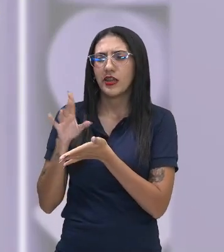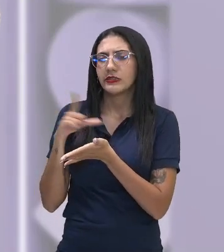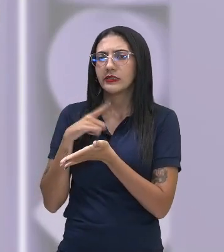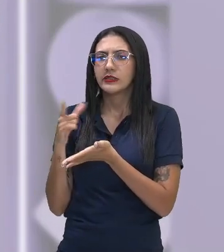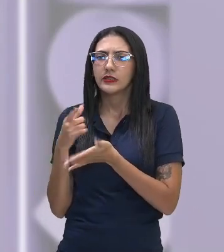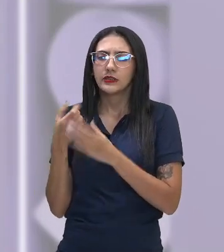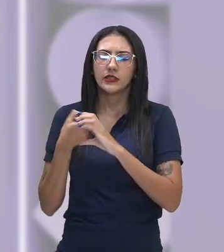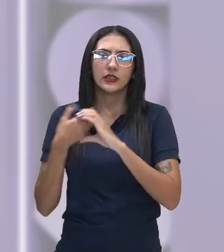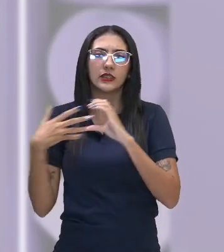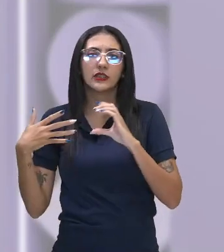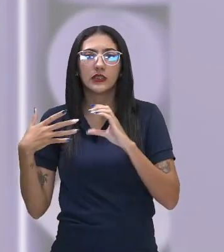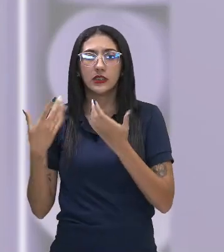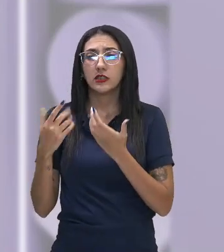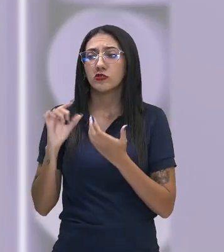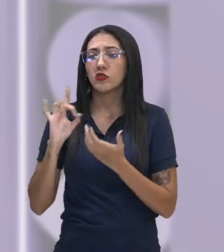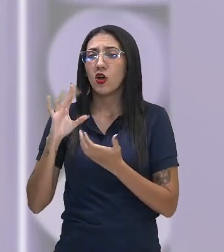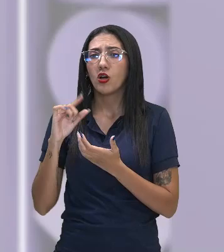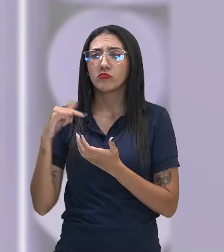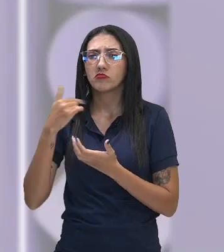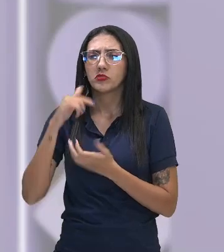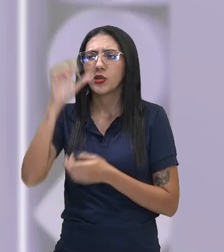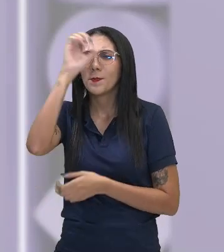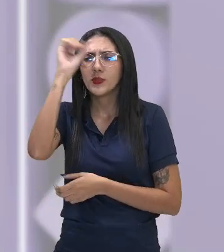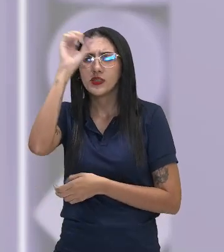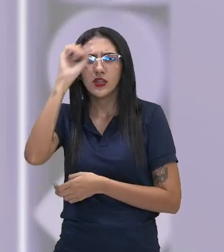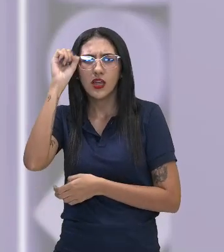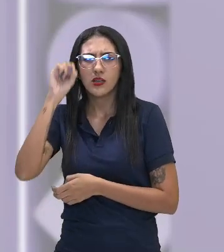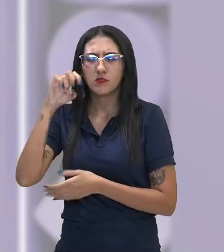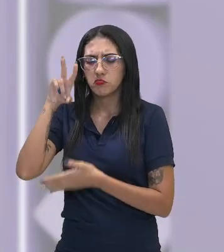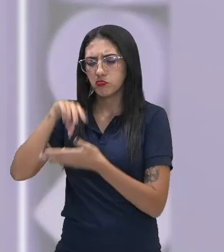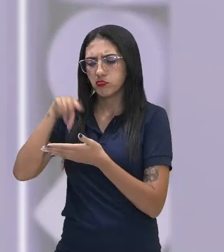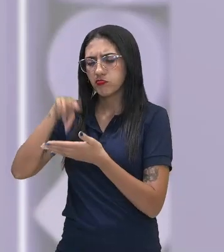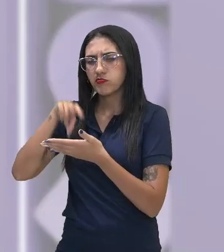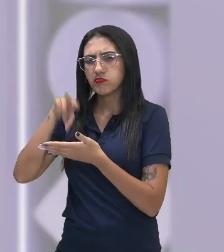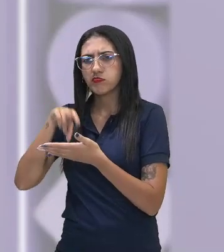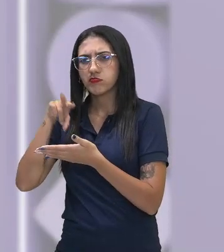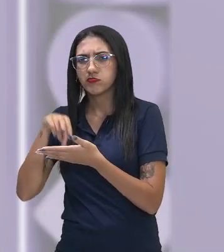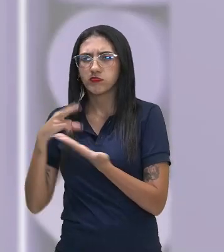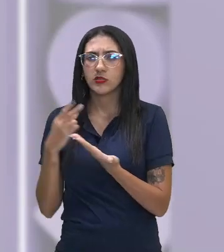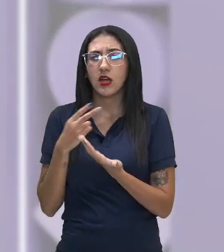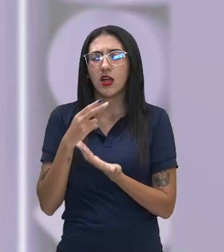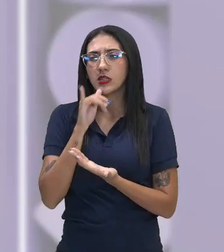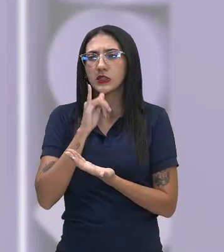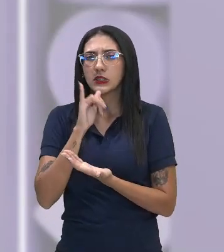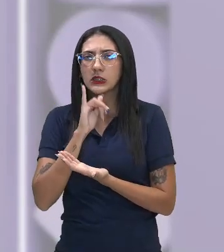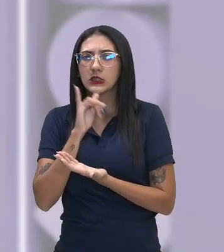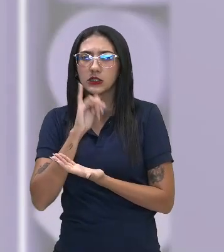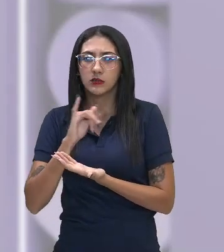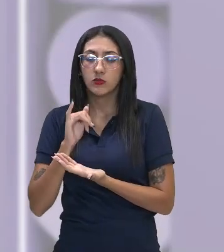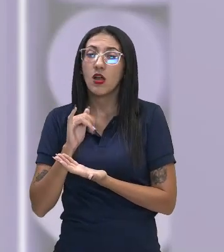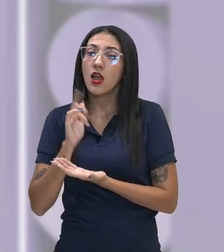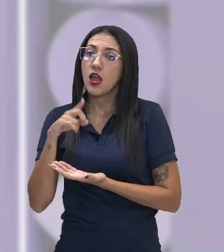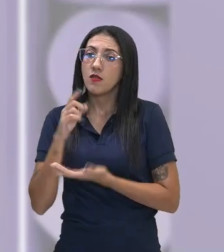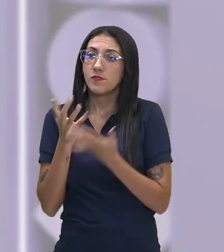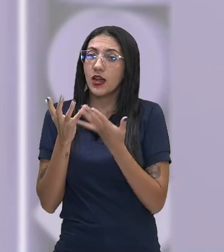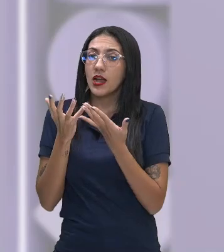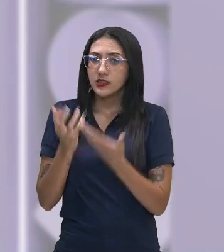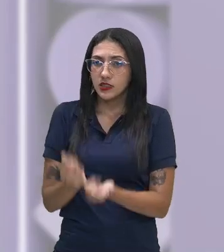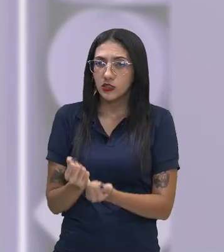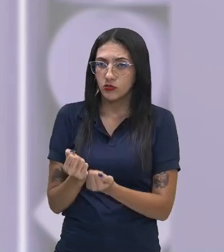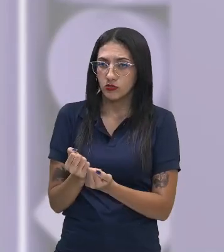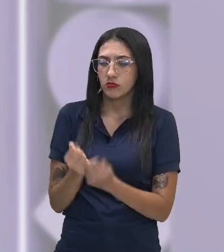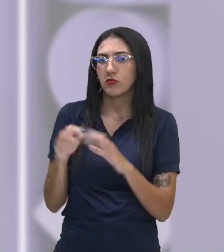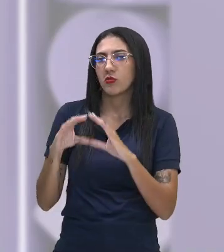mais devocional, às vezes algo mais, como é que eu posso falar? É aceito pela comunidade, mas